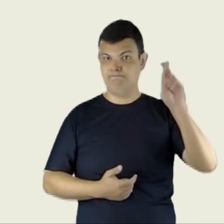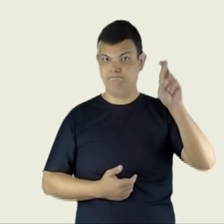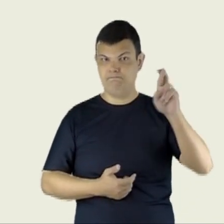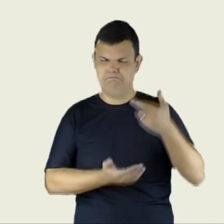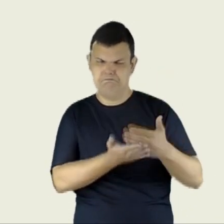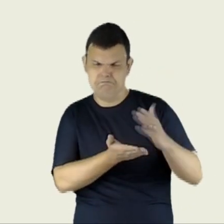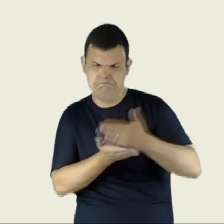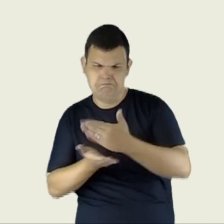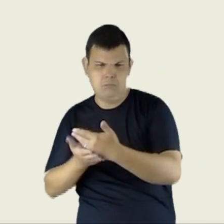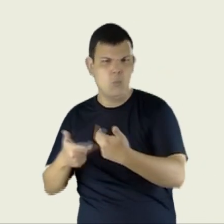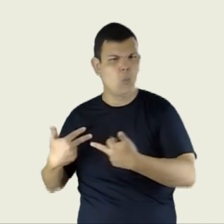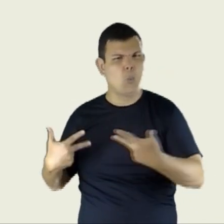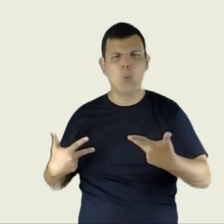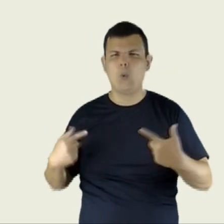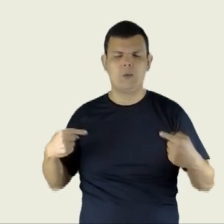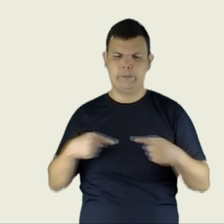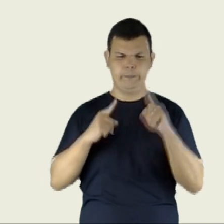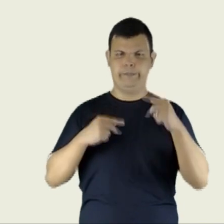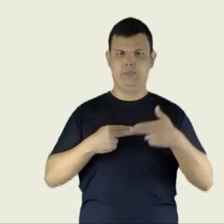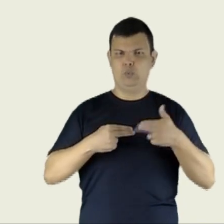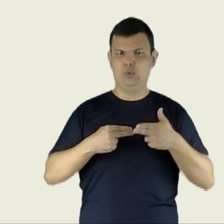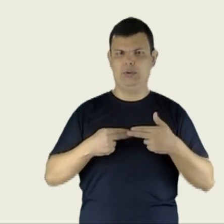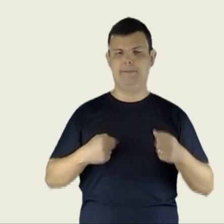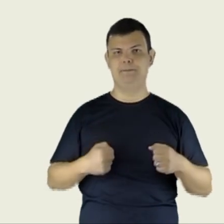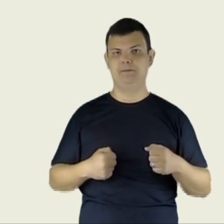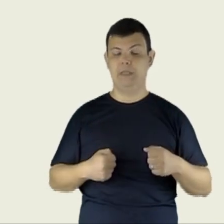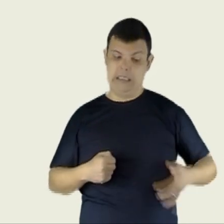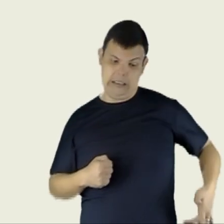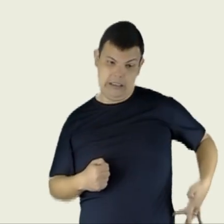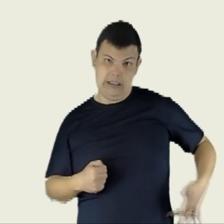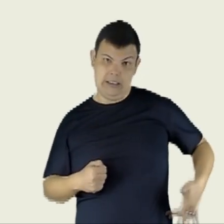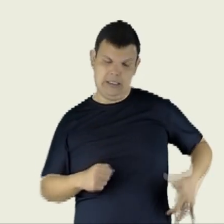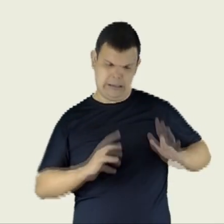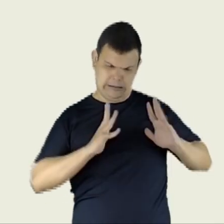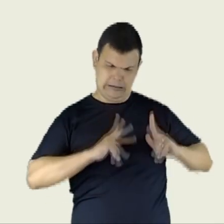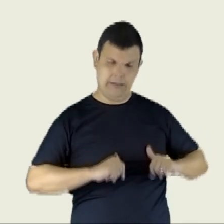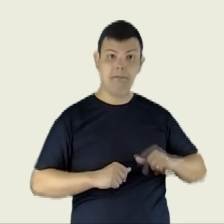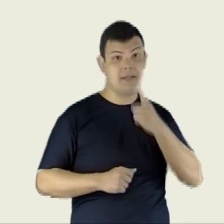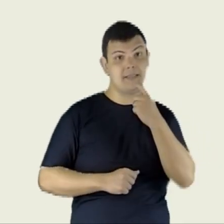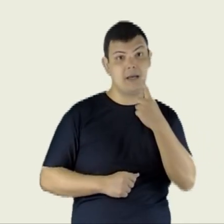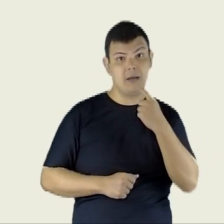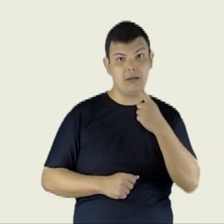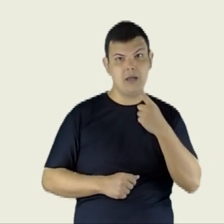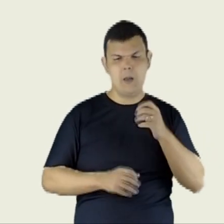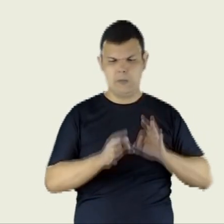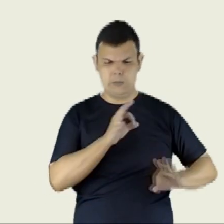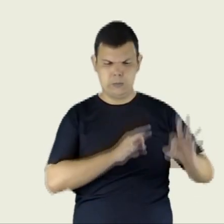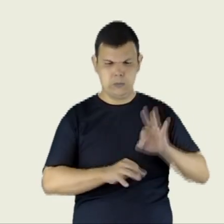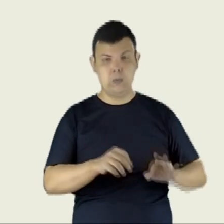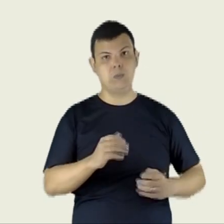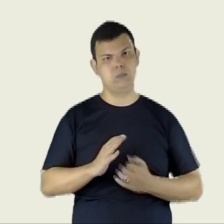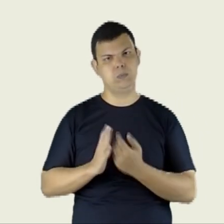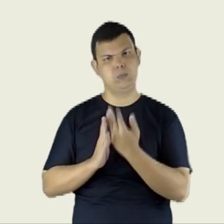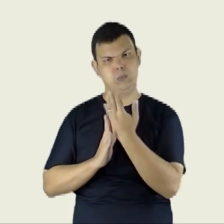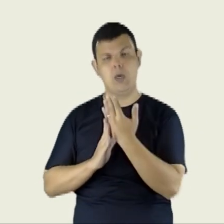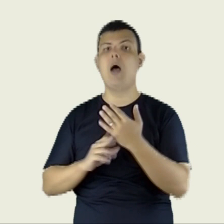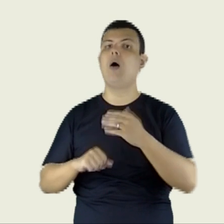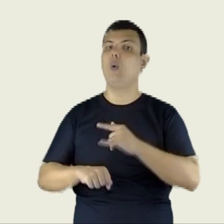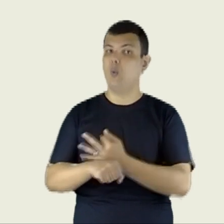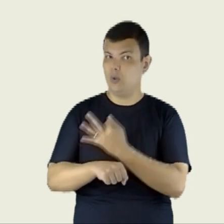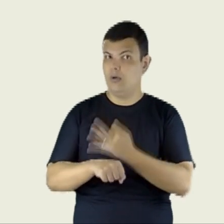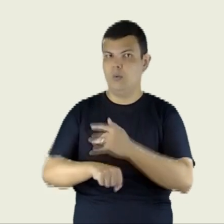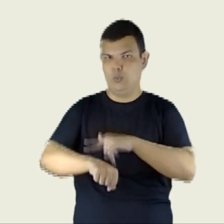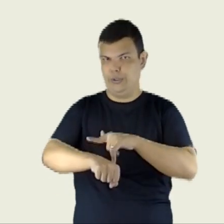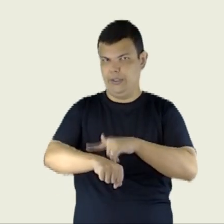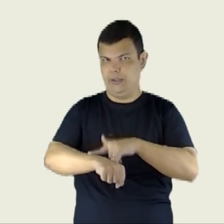tudo o que o corpo não precisa. Os rins limpam o sangue, produzindo a urina, que tem todas as substâncias que o seu corpo não